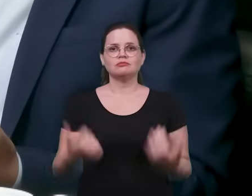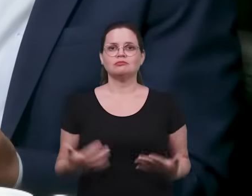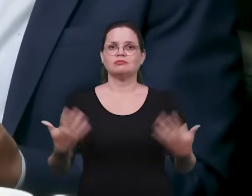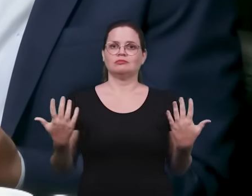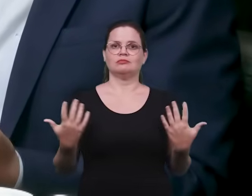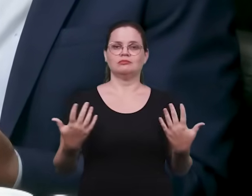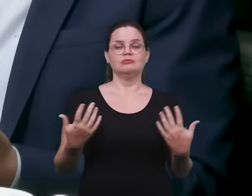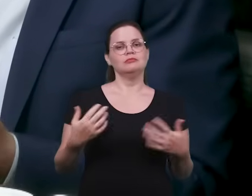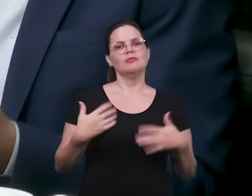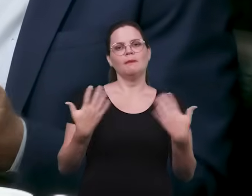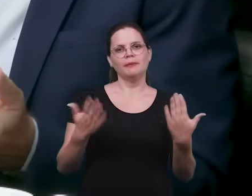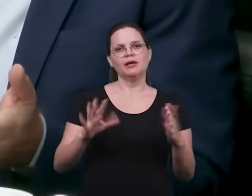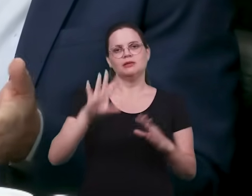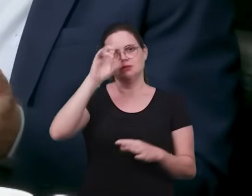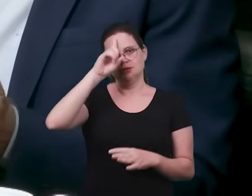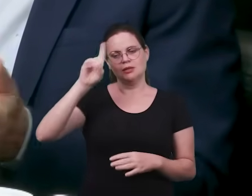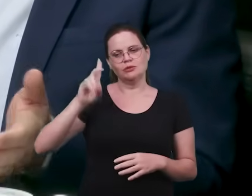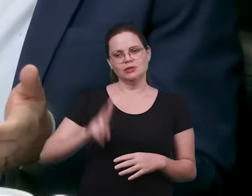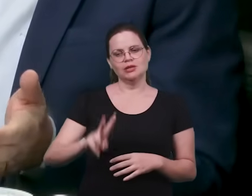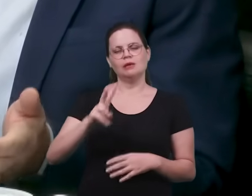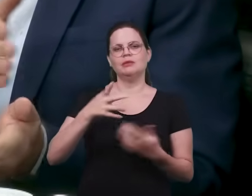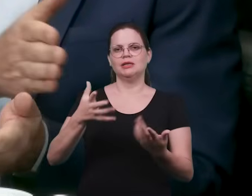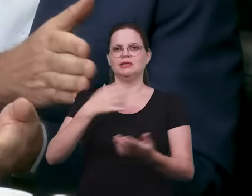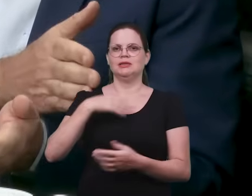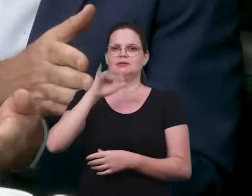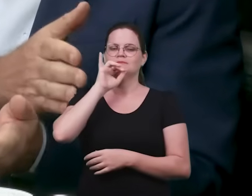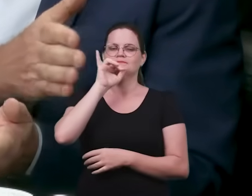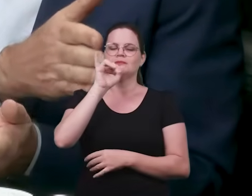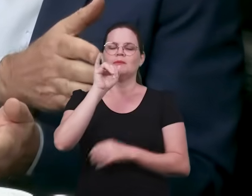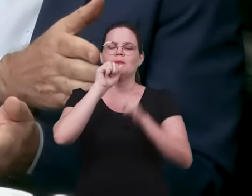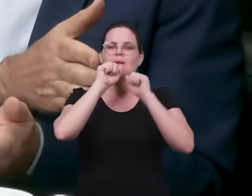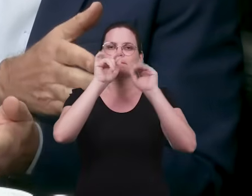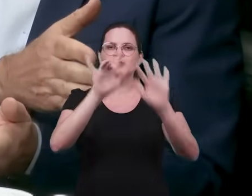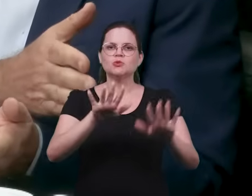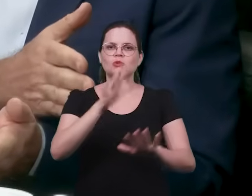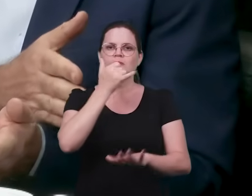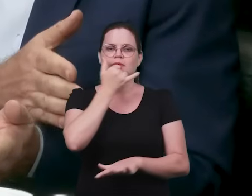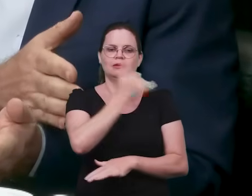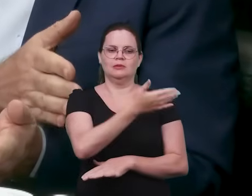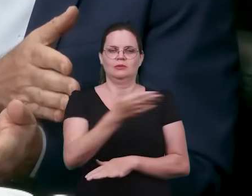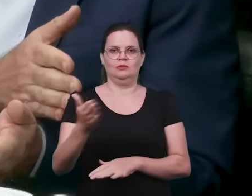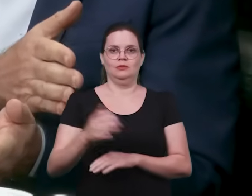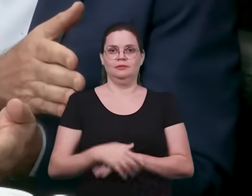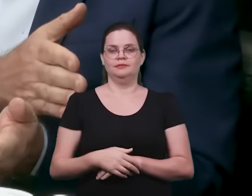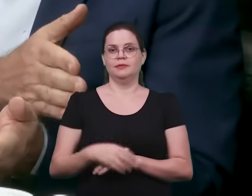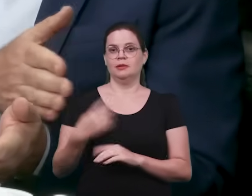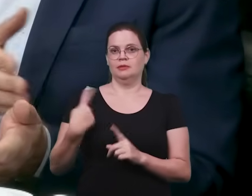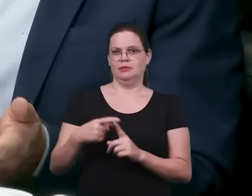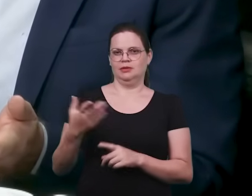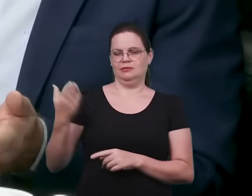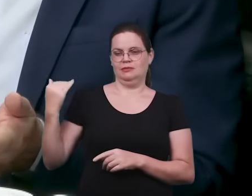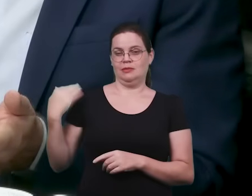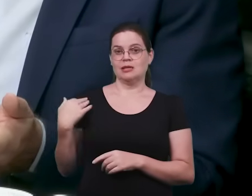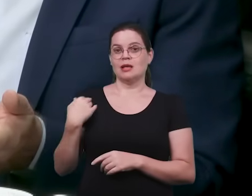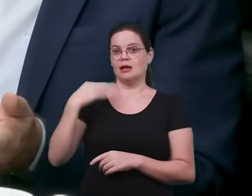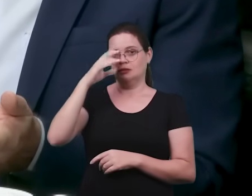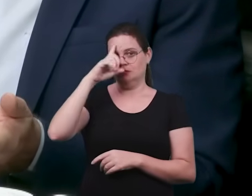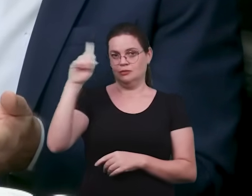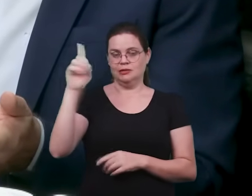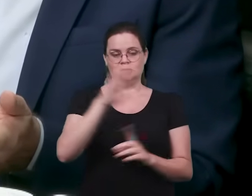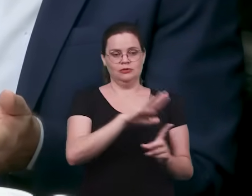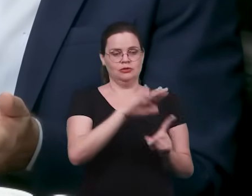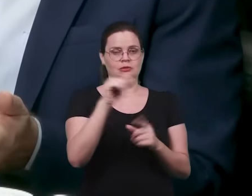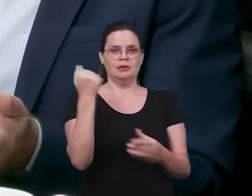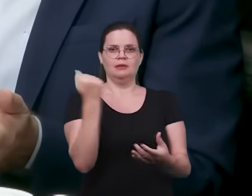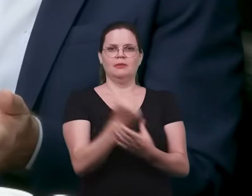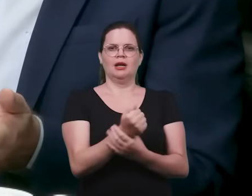Era uma profecia de praticamente 500 anos, quando Deus chama Abraão. Deus leva Abraão ali em Canaã e